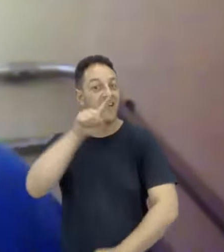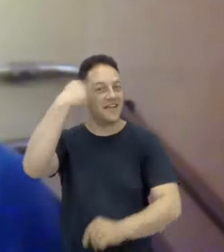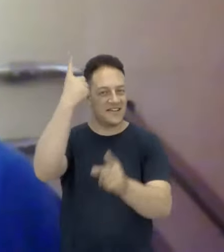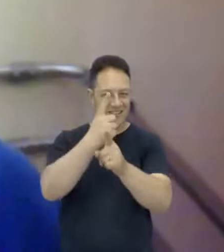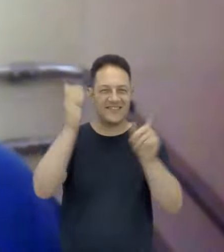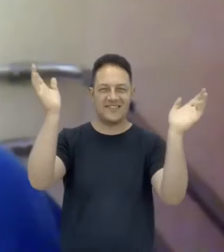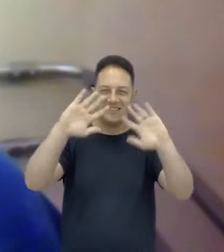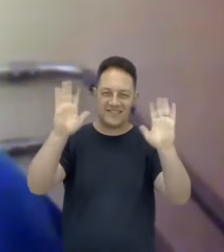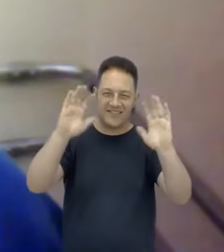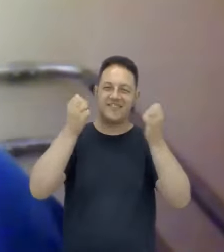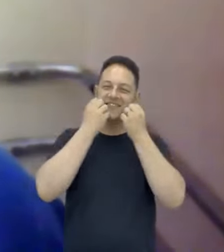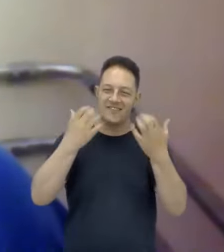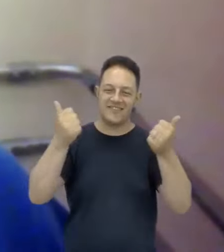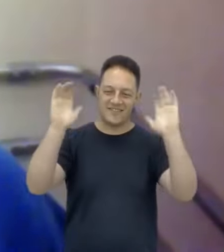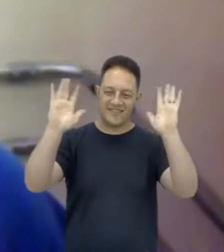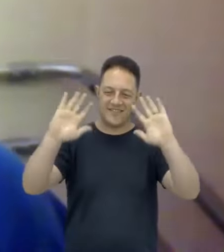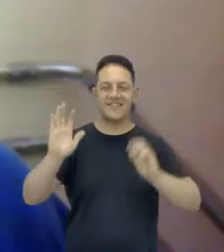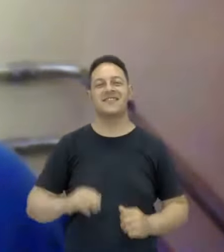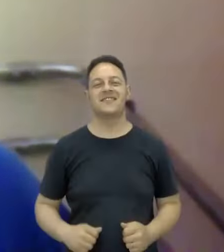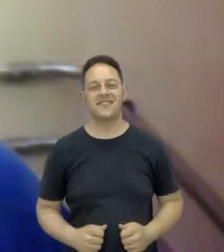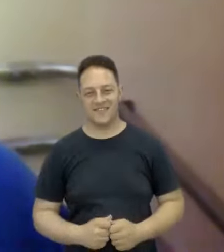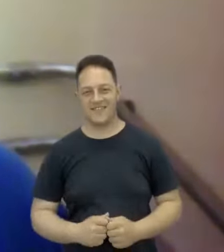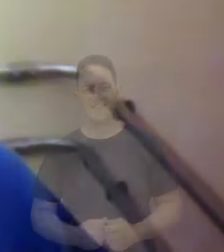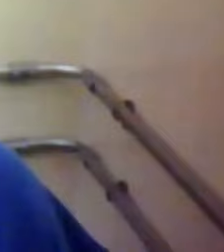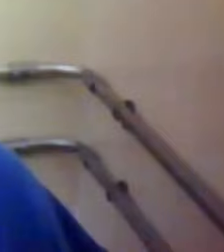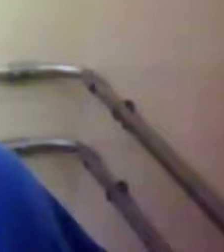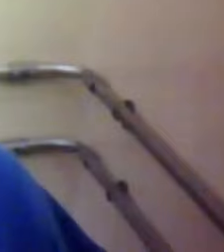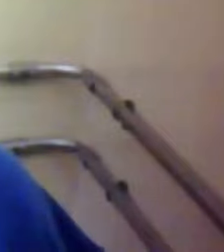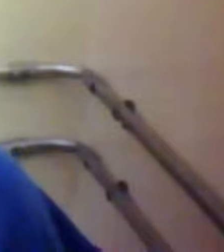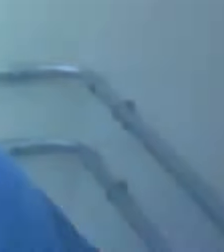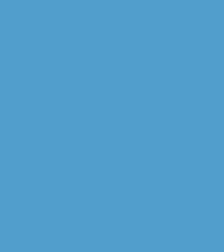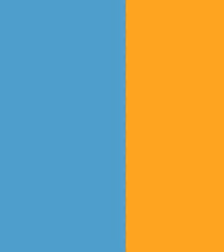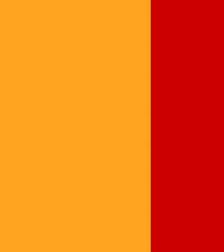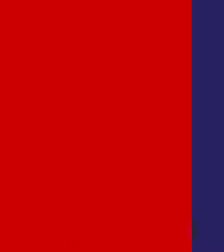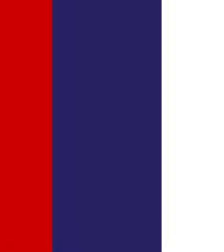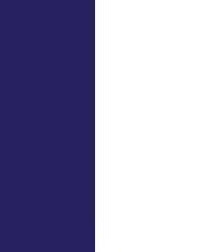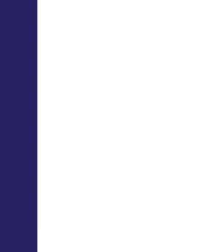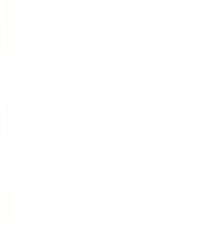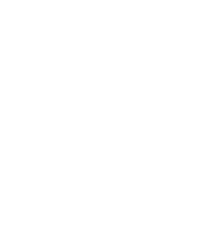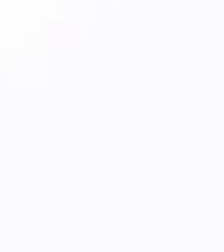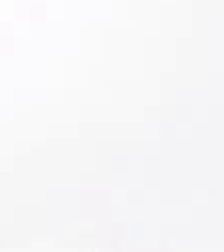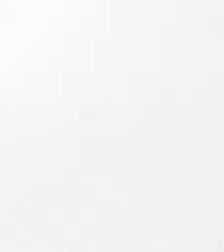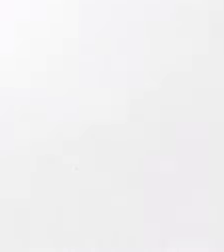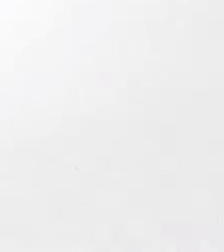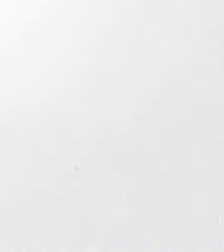bom. Tchau, tchau. Tchau, tchau.